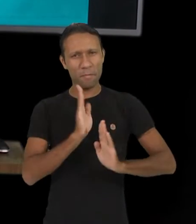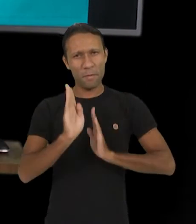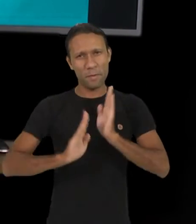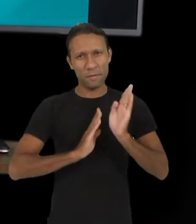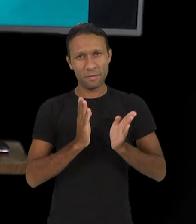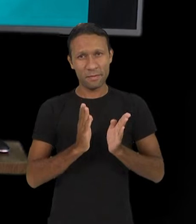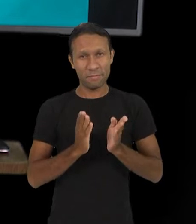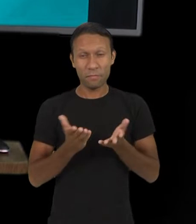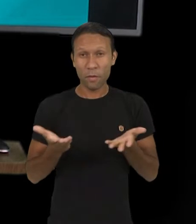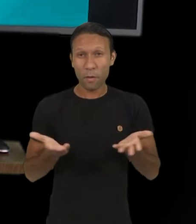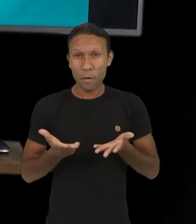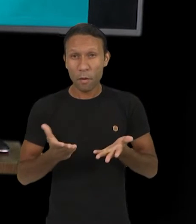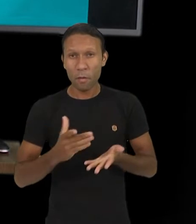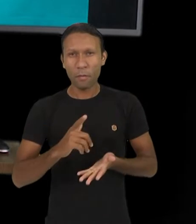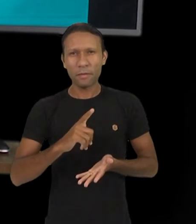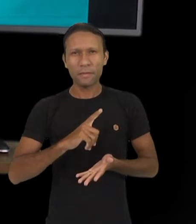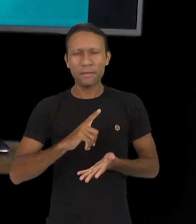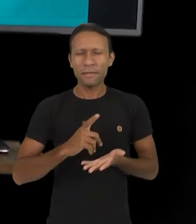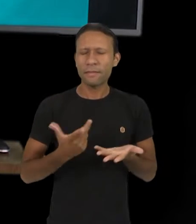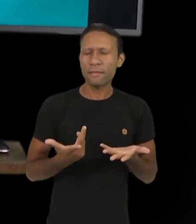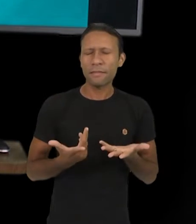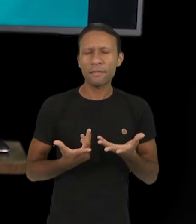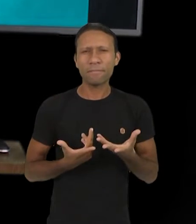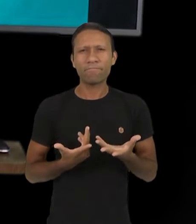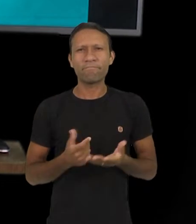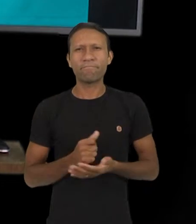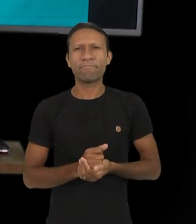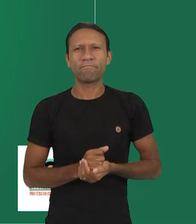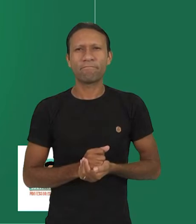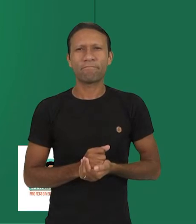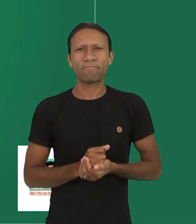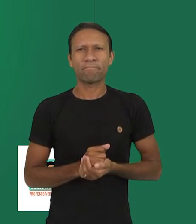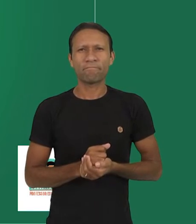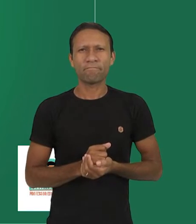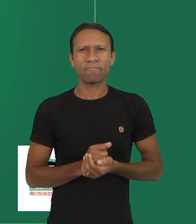biologia. Hoje, a gente começa a falar sobre